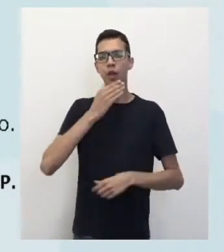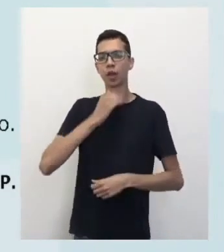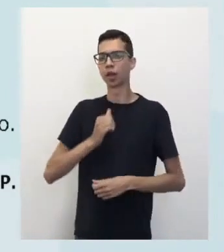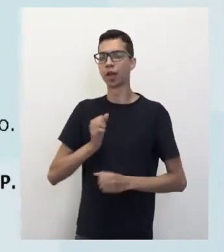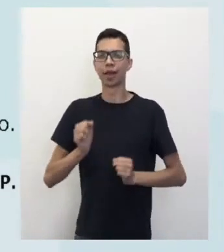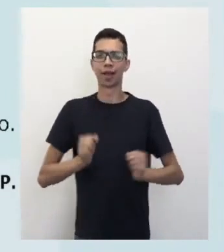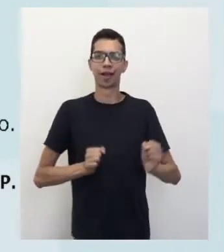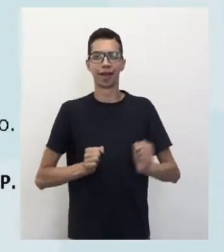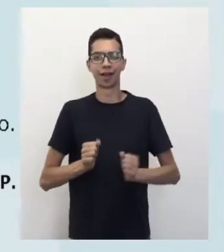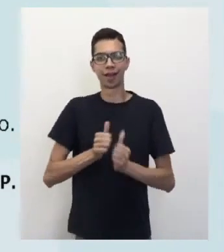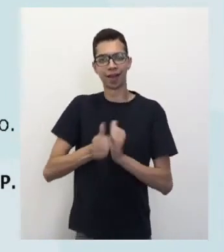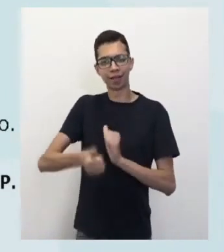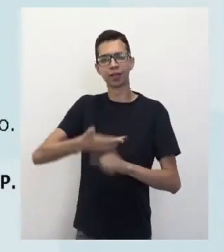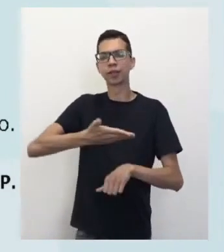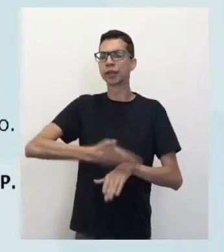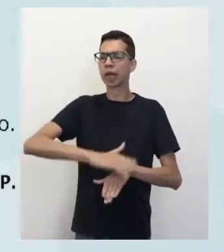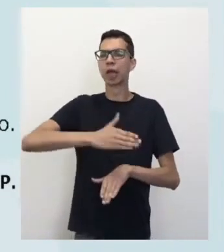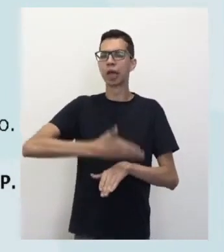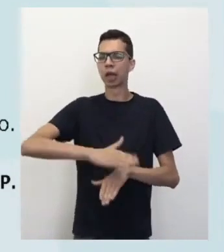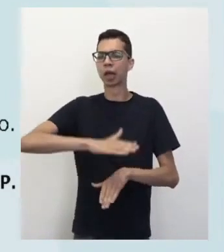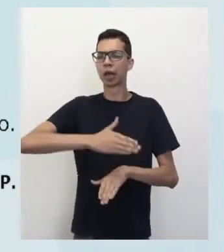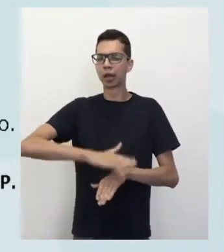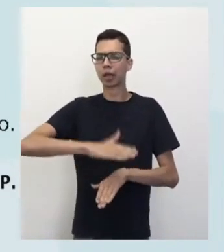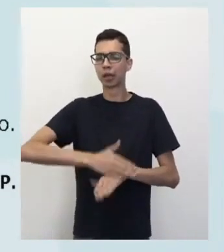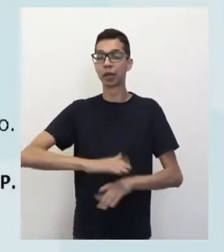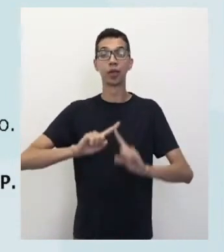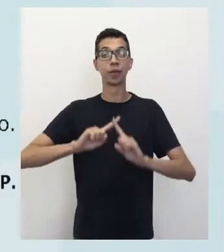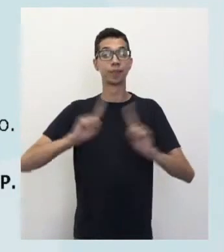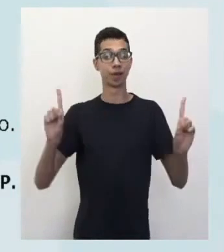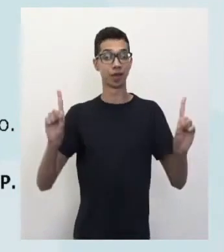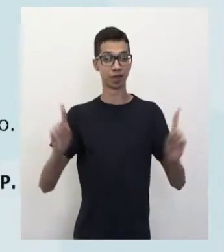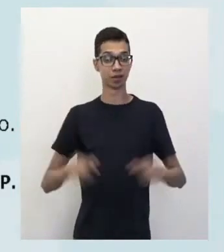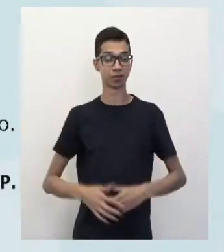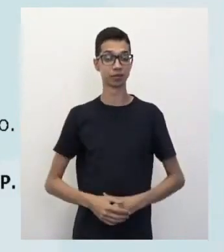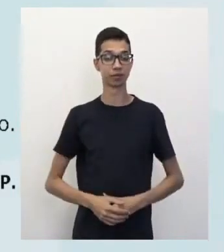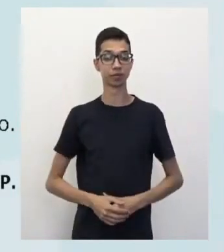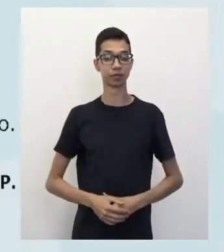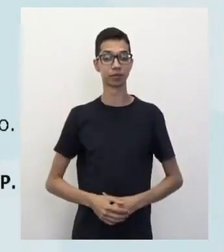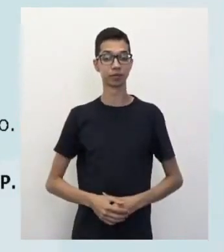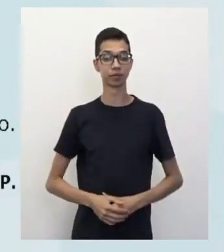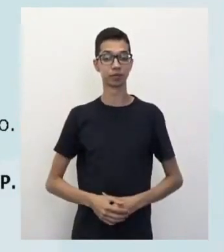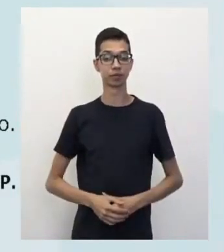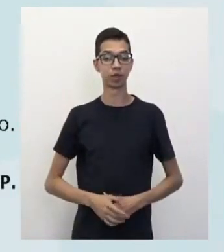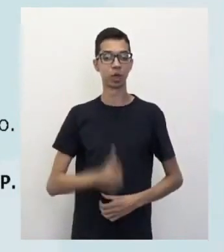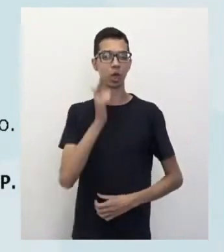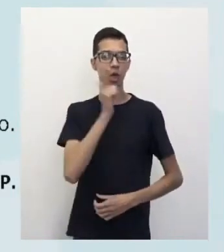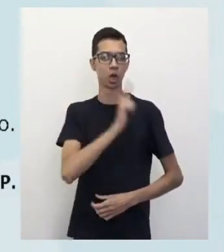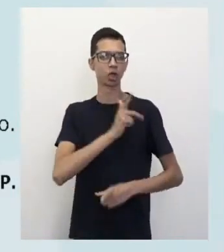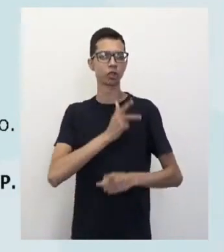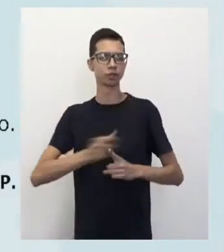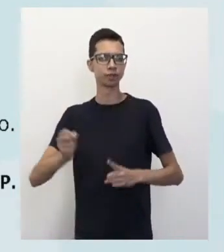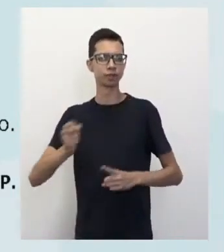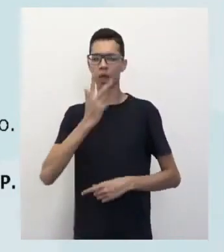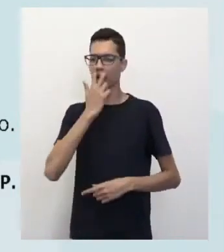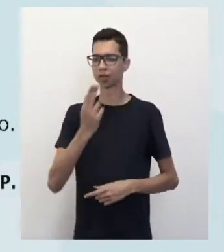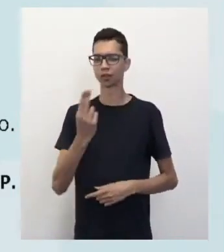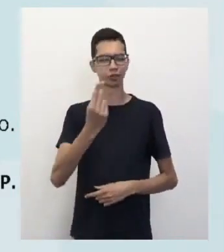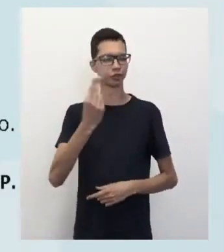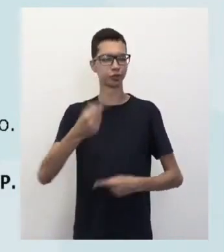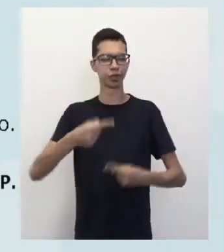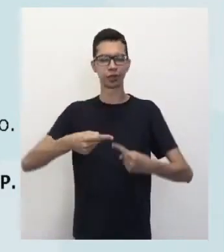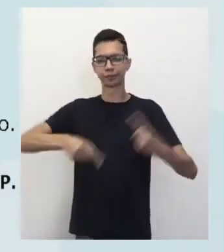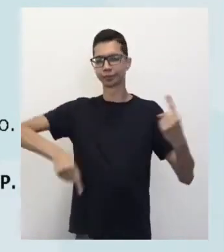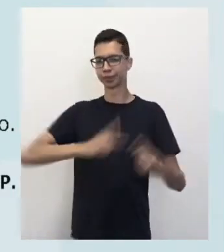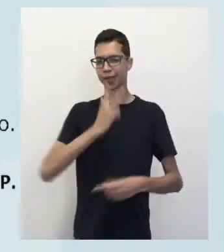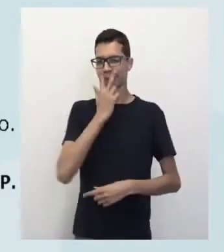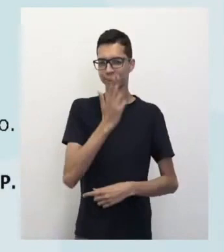treinou muito, porém conseguiu ser campeão. Não, acho que nessa aí não. Essa não cabe. Coube, né?